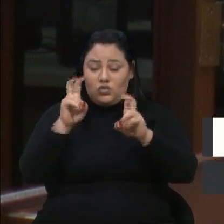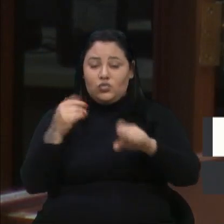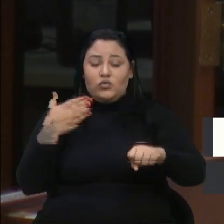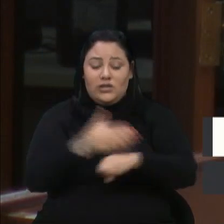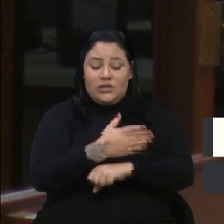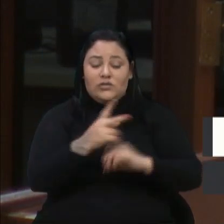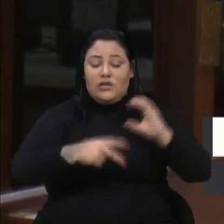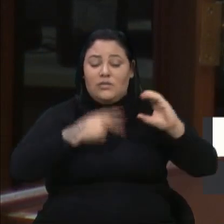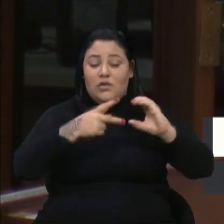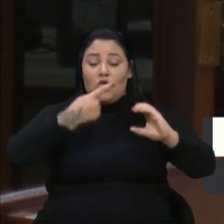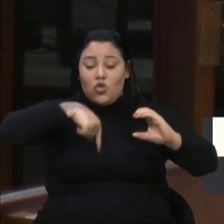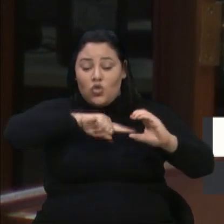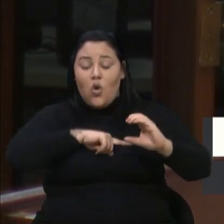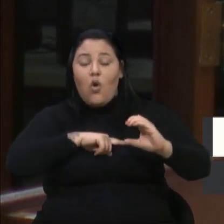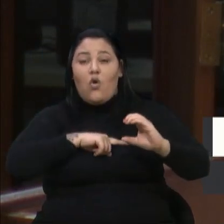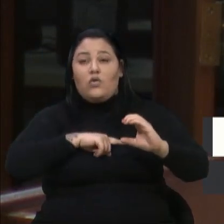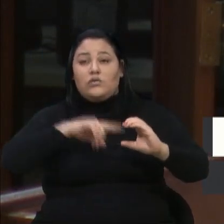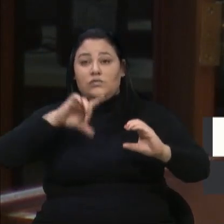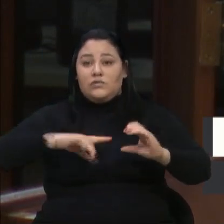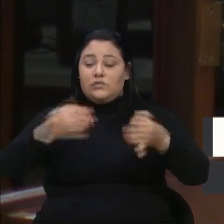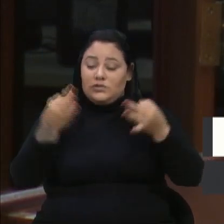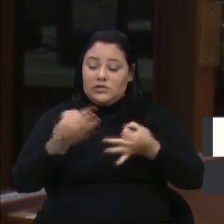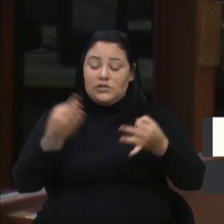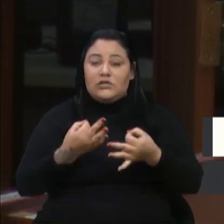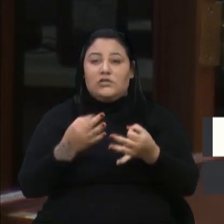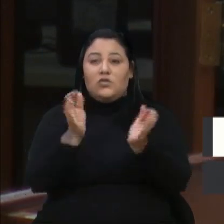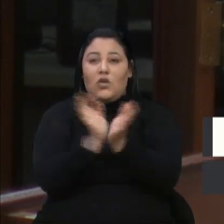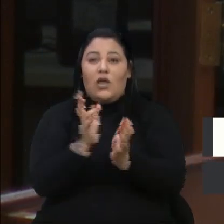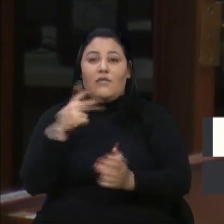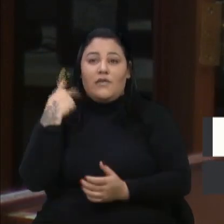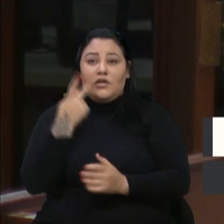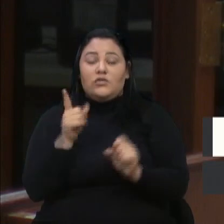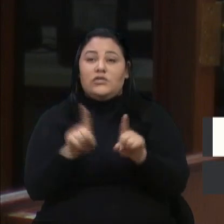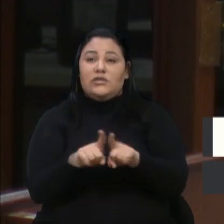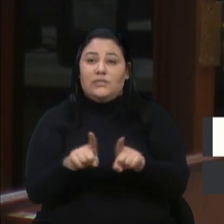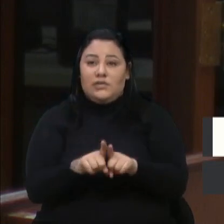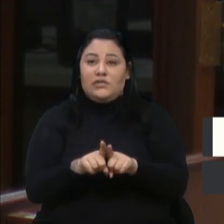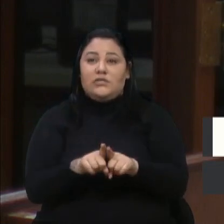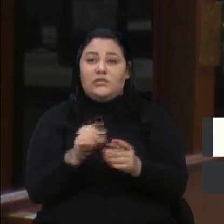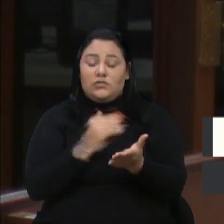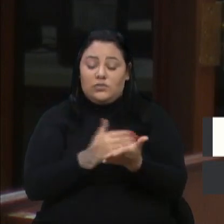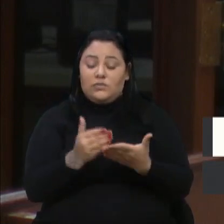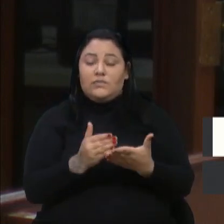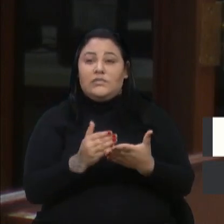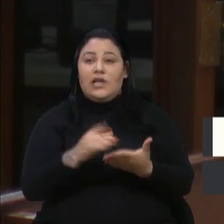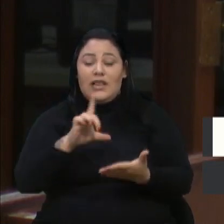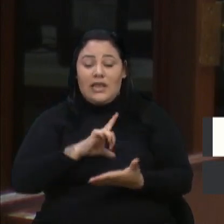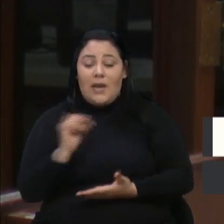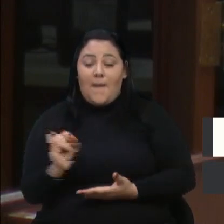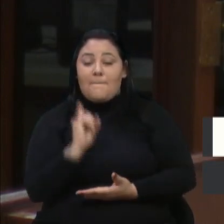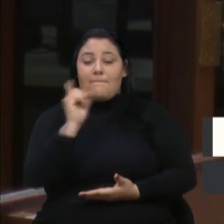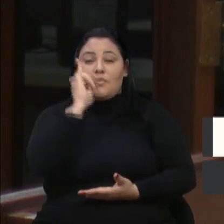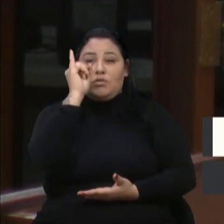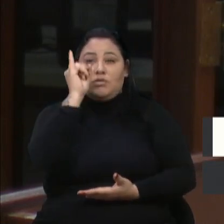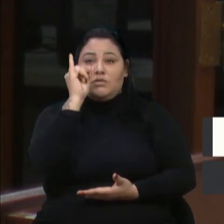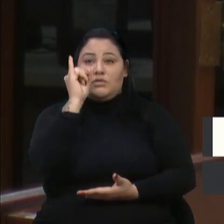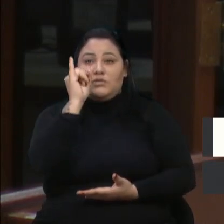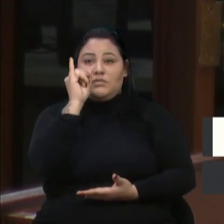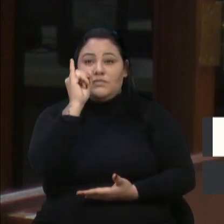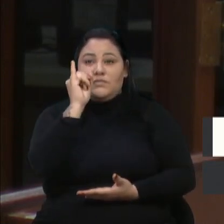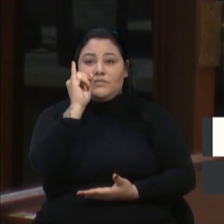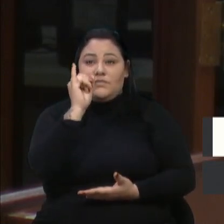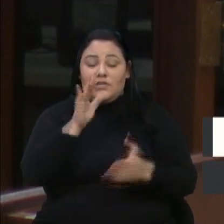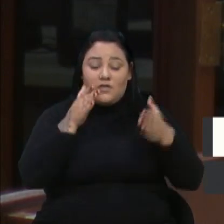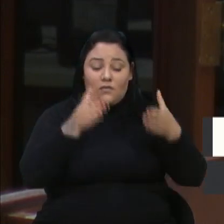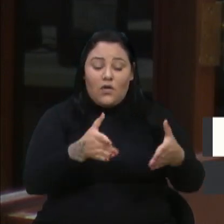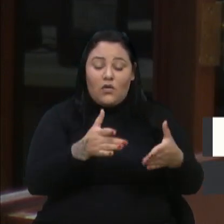todos nós daremos, tenho certeza que os colegas vereadores também, darão a importância e a celeridade que esse